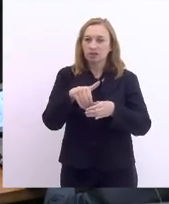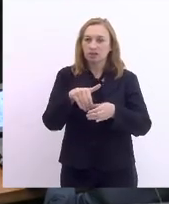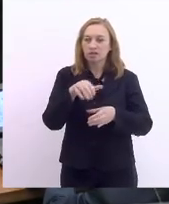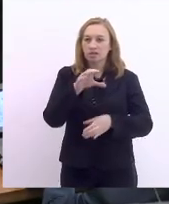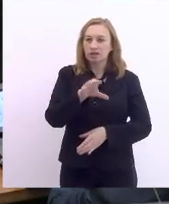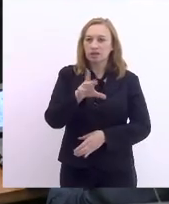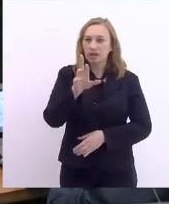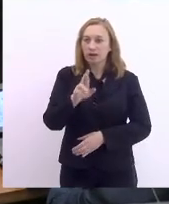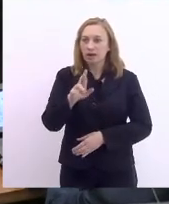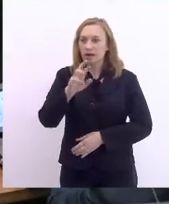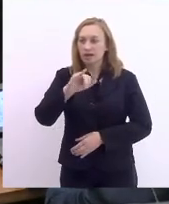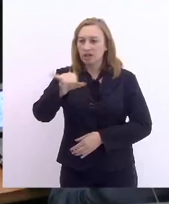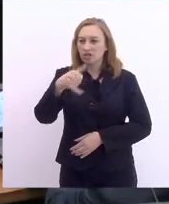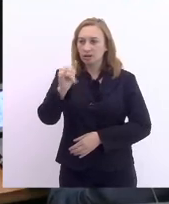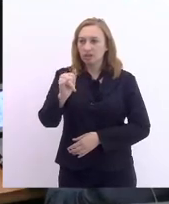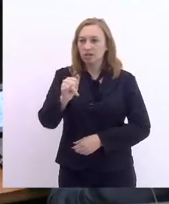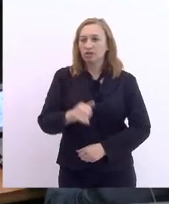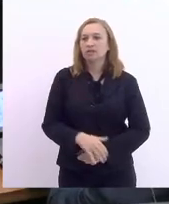rj-11